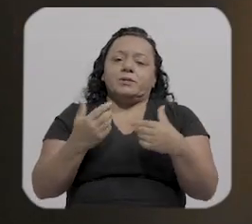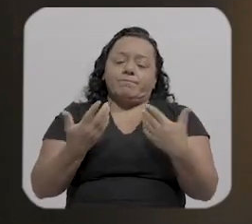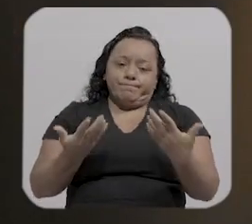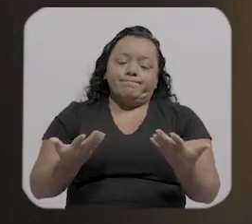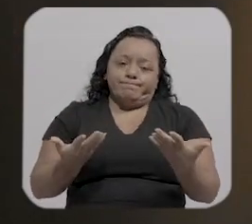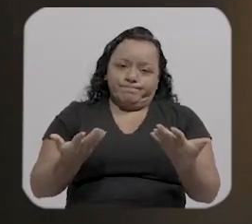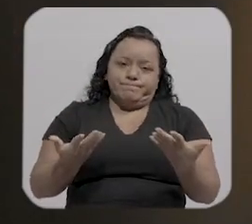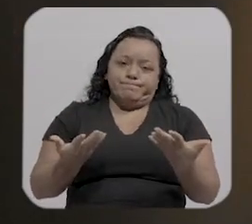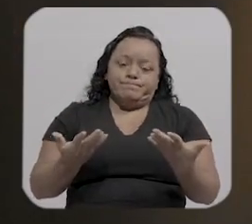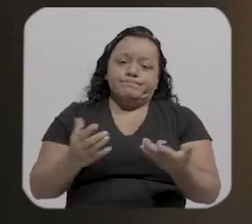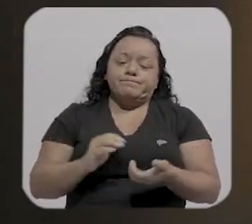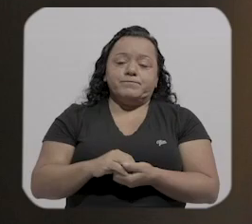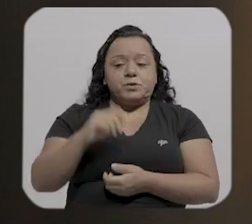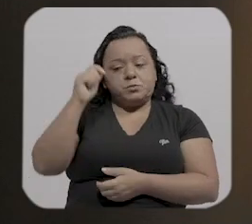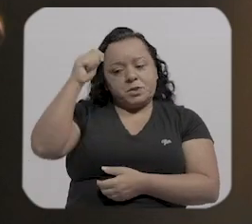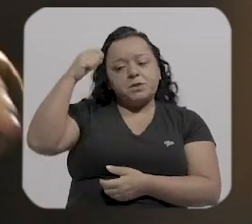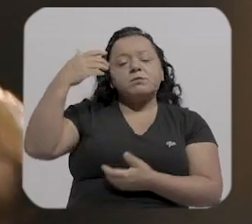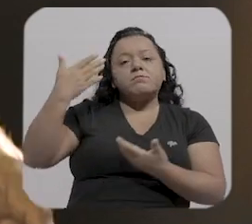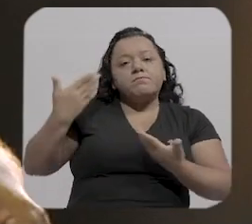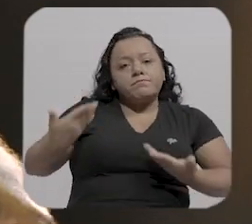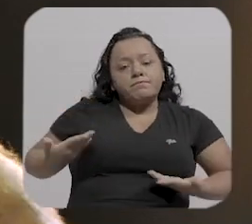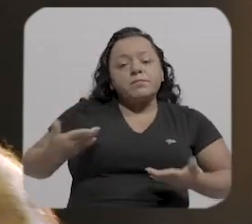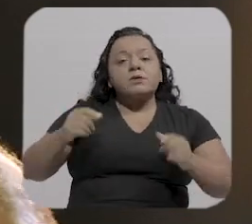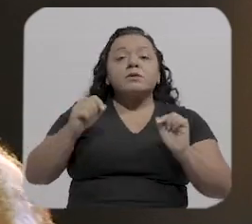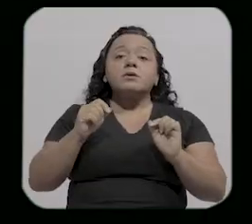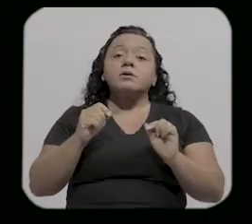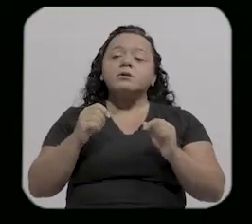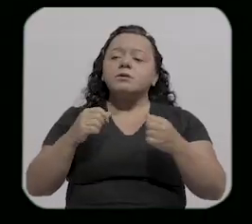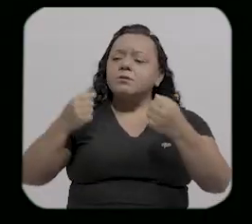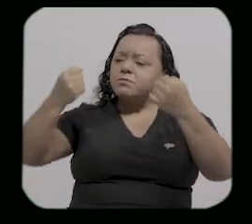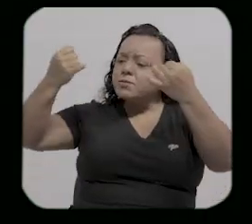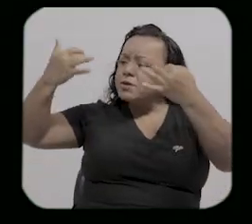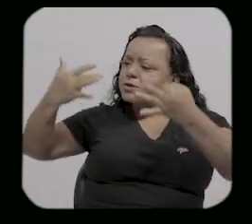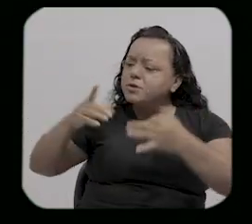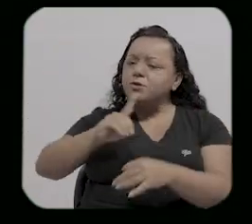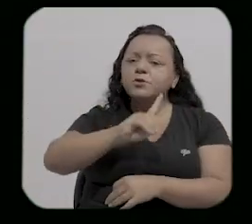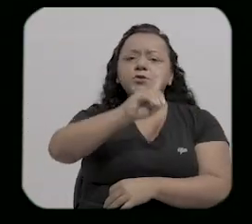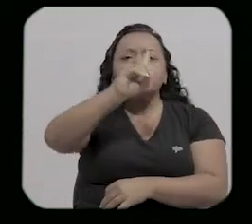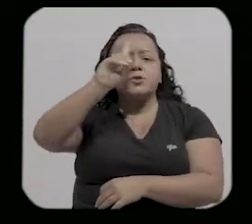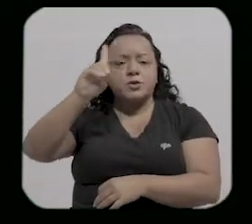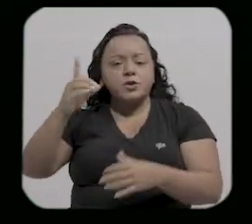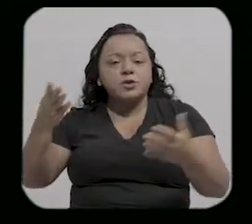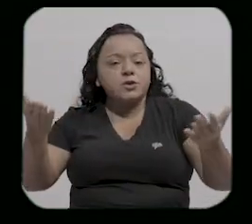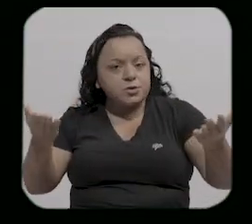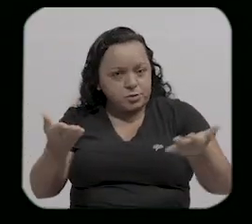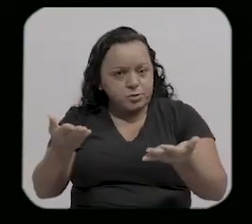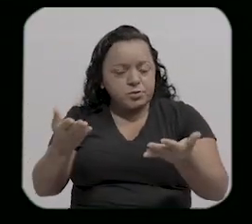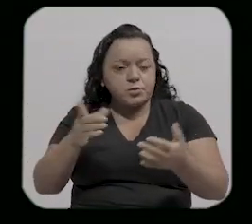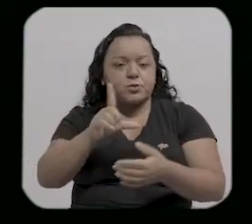de hoje, né? Falando nos dias de hoje, Luiz,